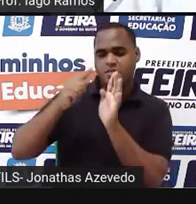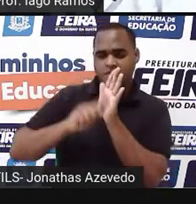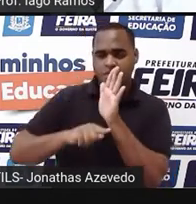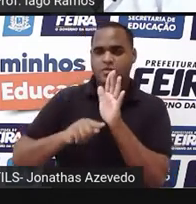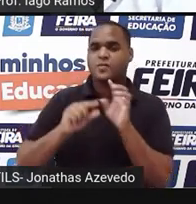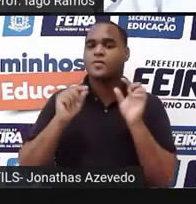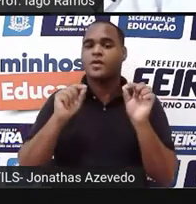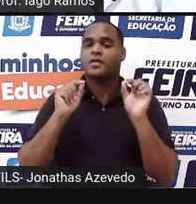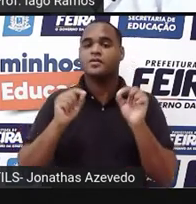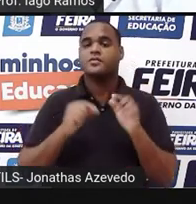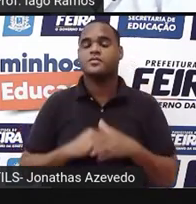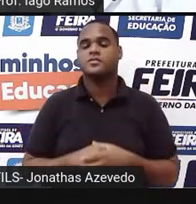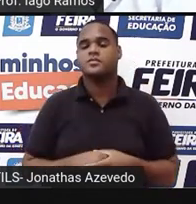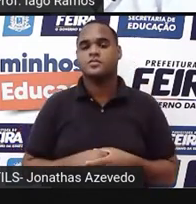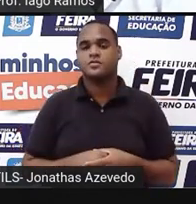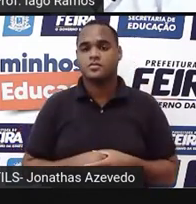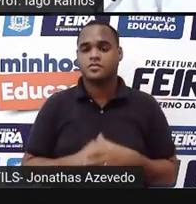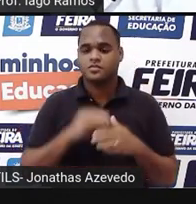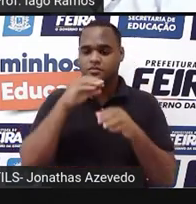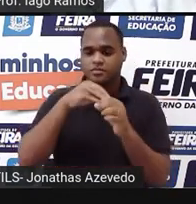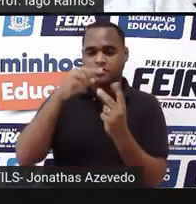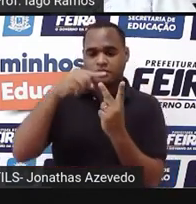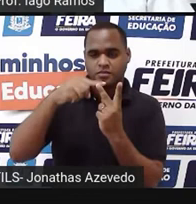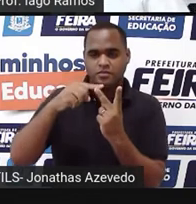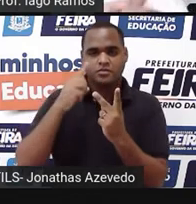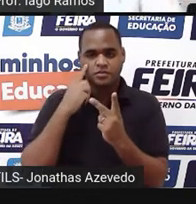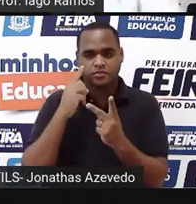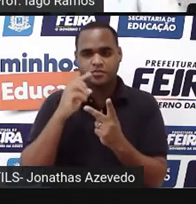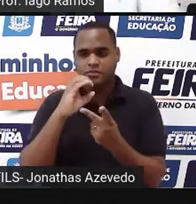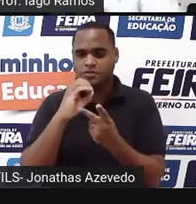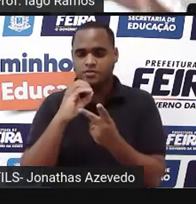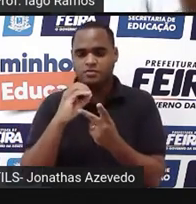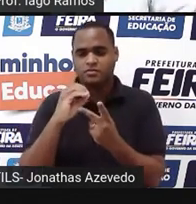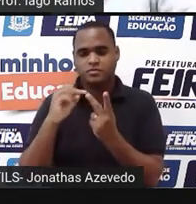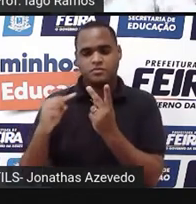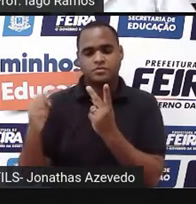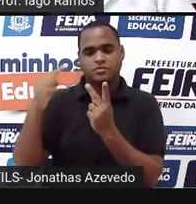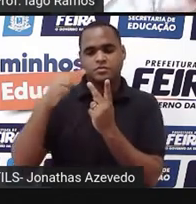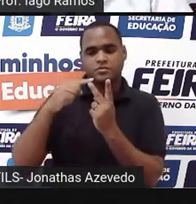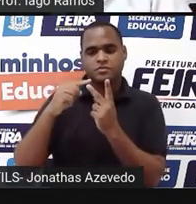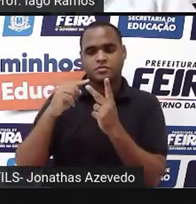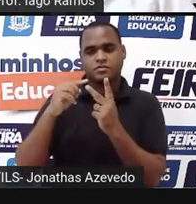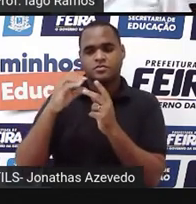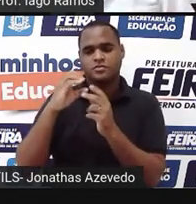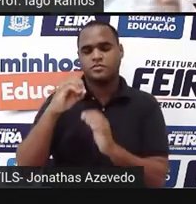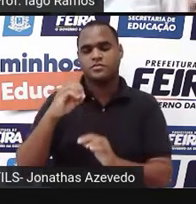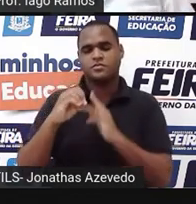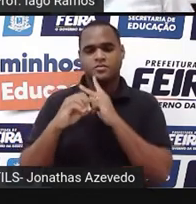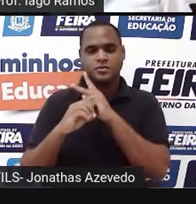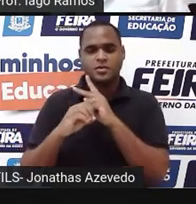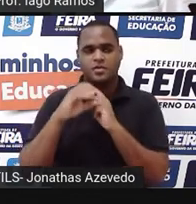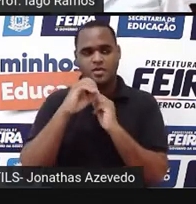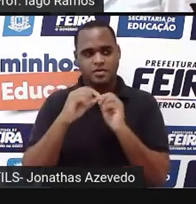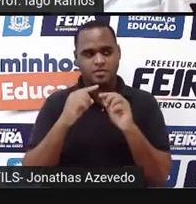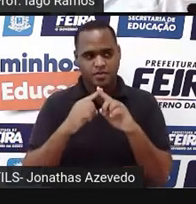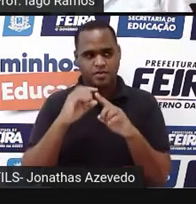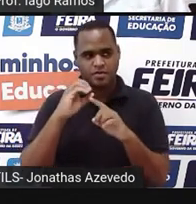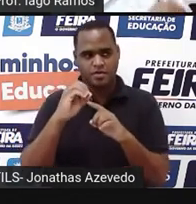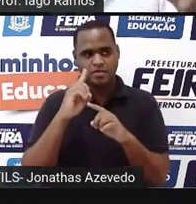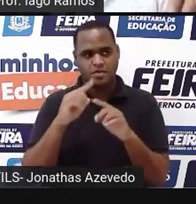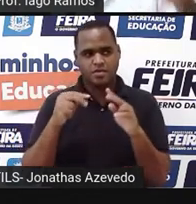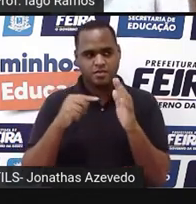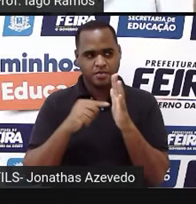mais ou menos, dentro da raiz quadrada, 0 ao quadrado é 0 vezes 0, vai dar 0. Tá bom?